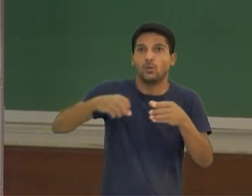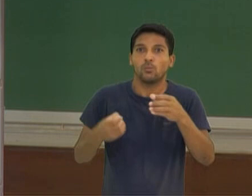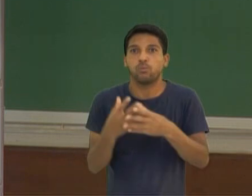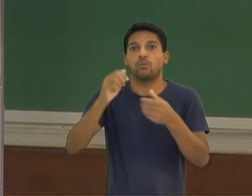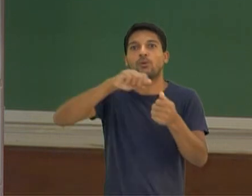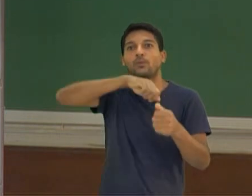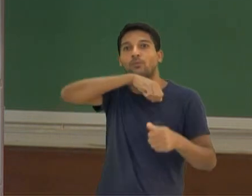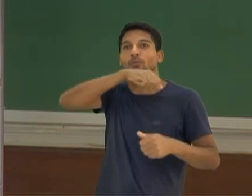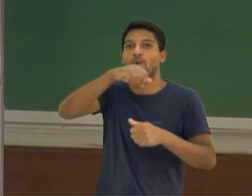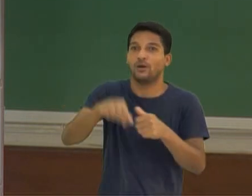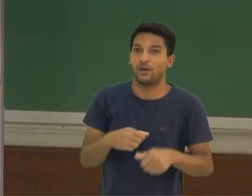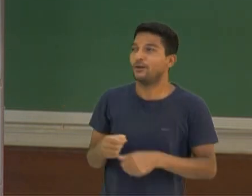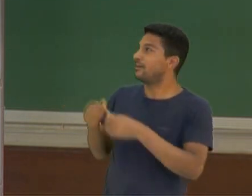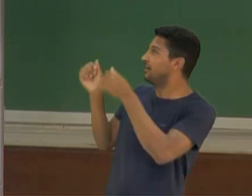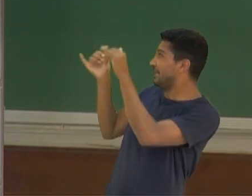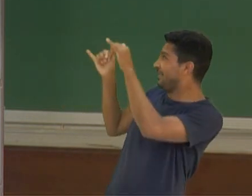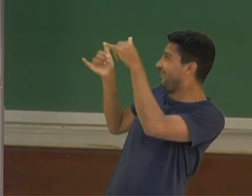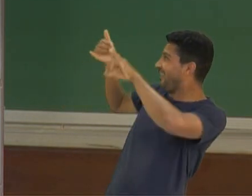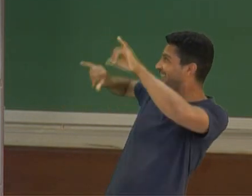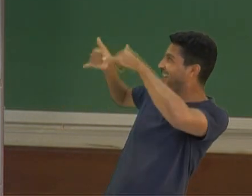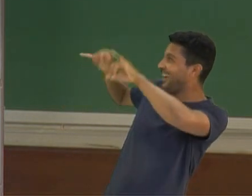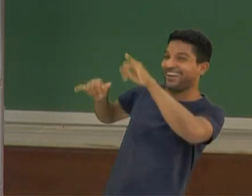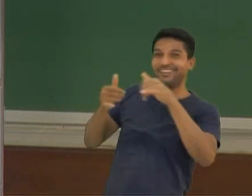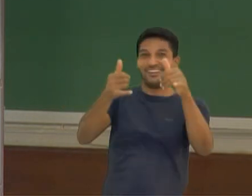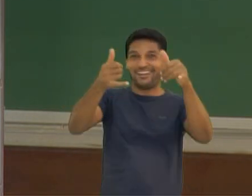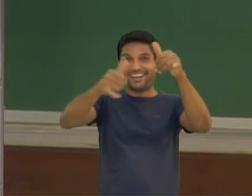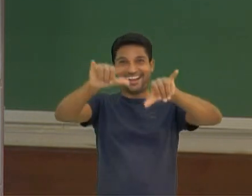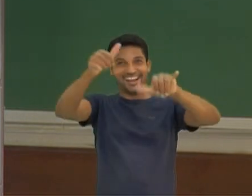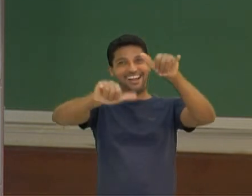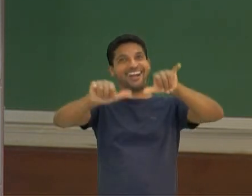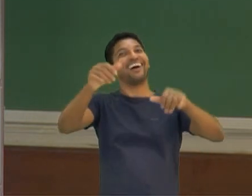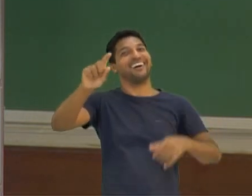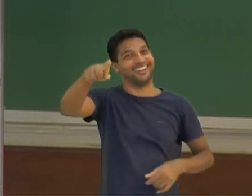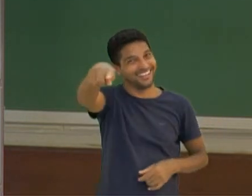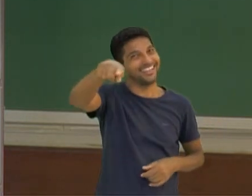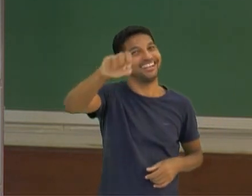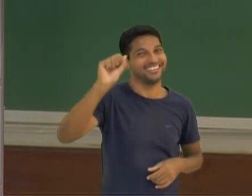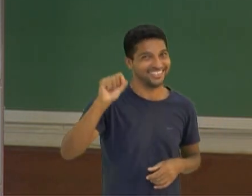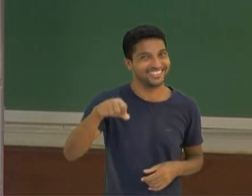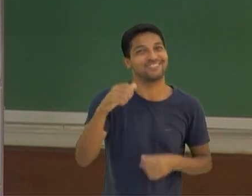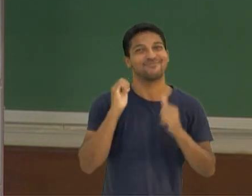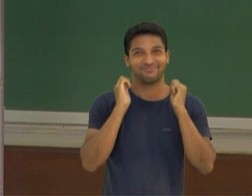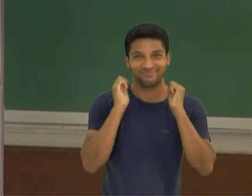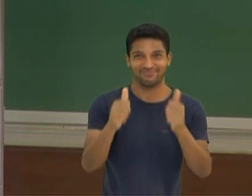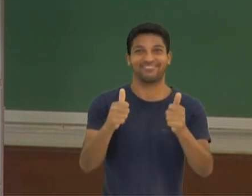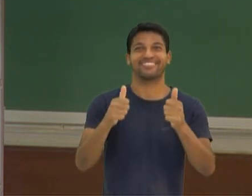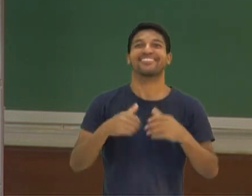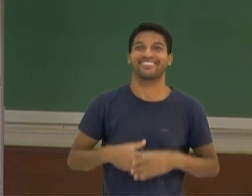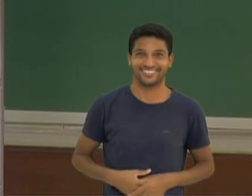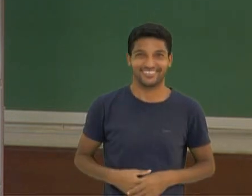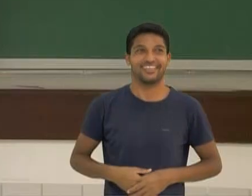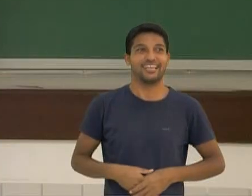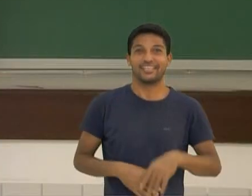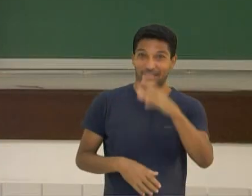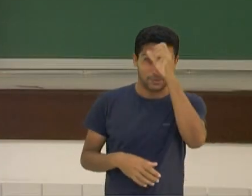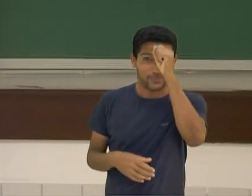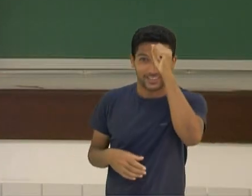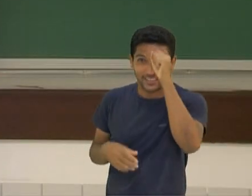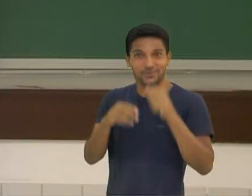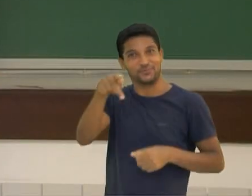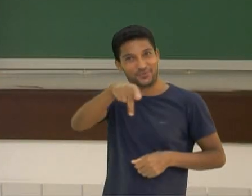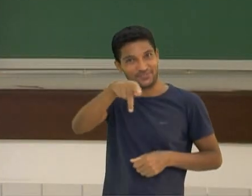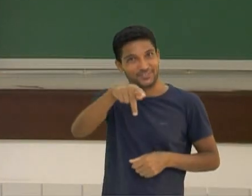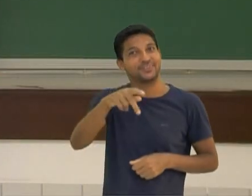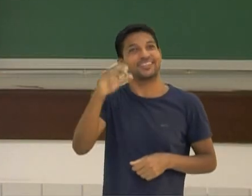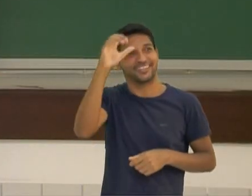qual que é o sinal de química aí, Isaías? Ah, é, isso aí, garoto. Então, ó, tá aprendendo